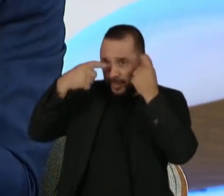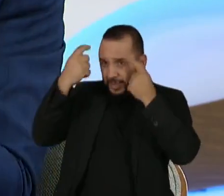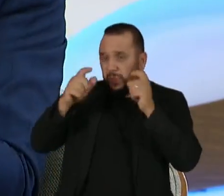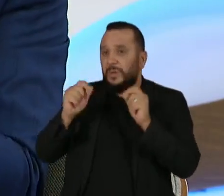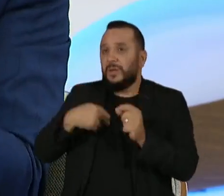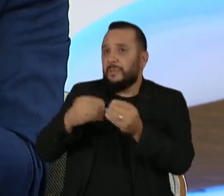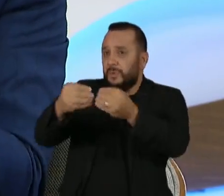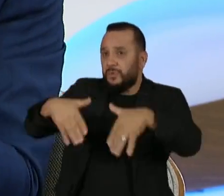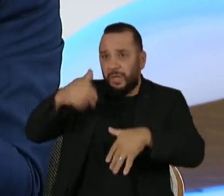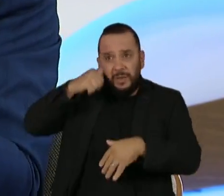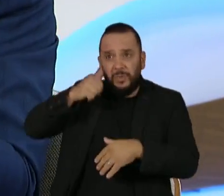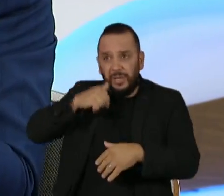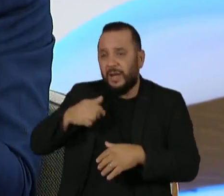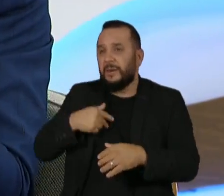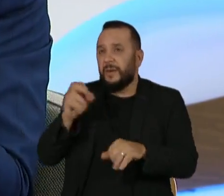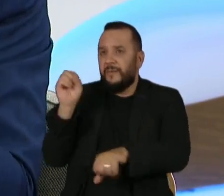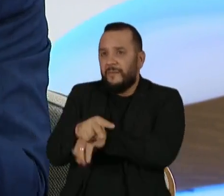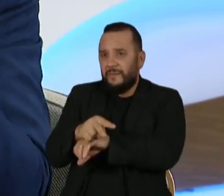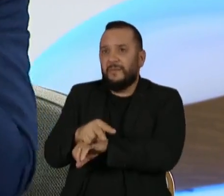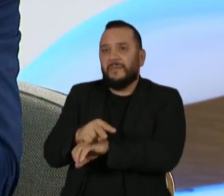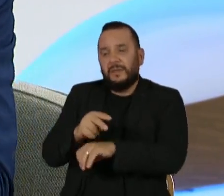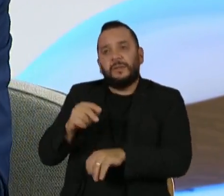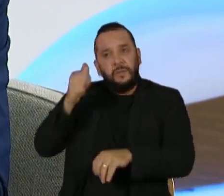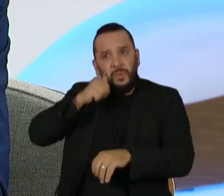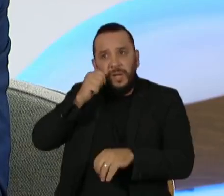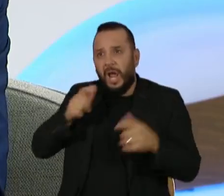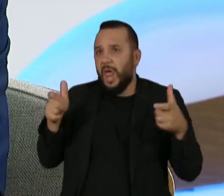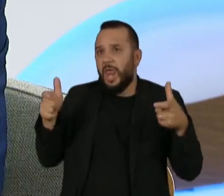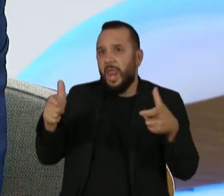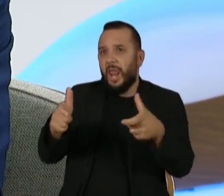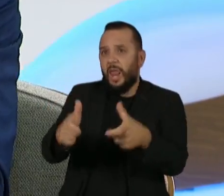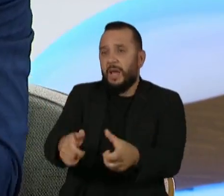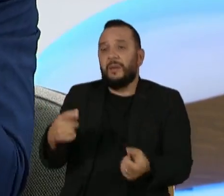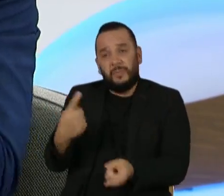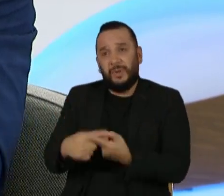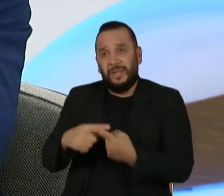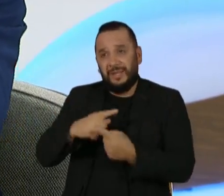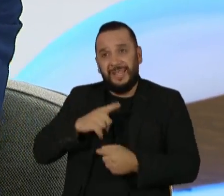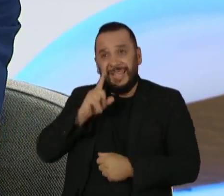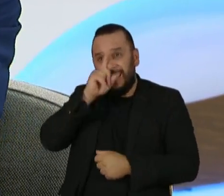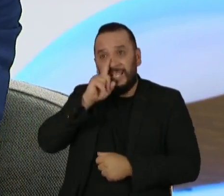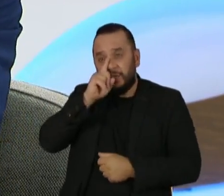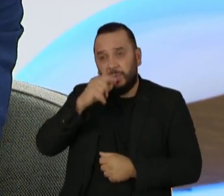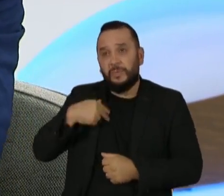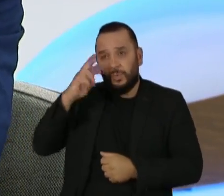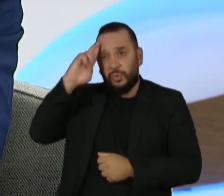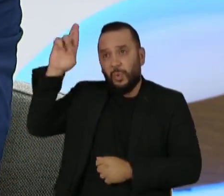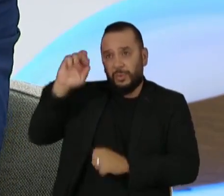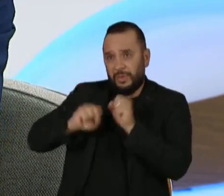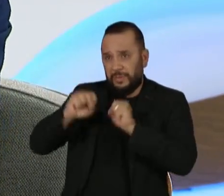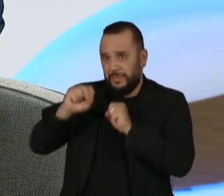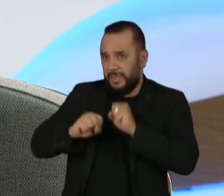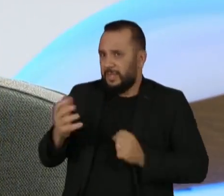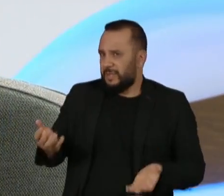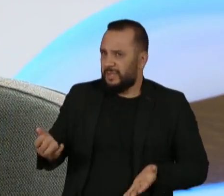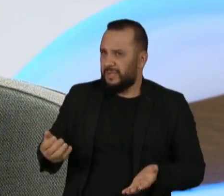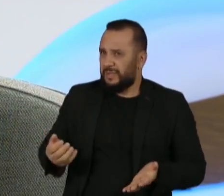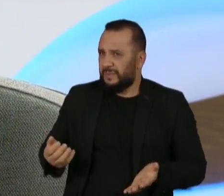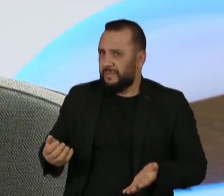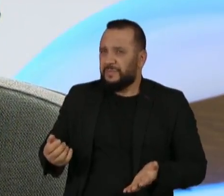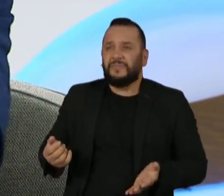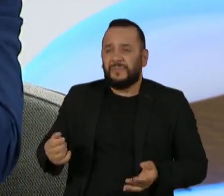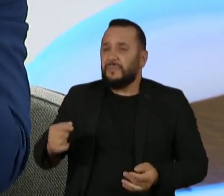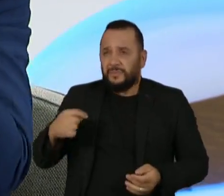rebote. Era que você tivesse uma diminuição da contratação das mulheres por um risco maior que seria trazido. E isso em nenhum momento foi